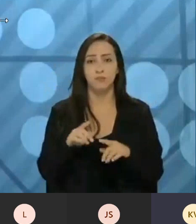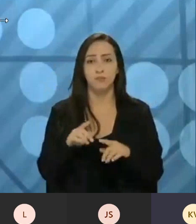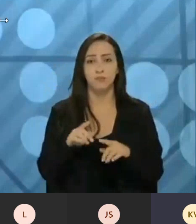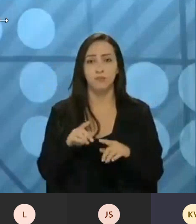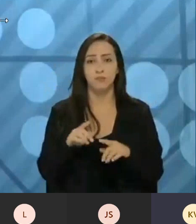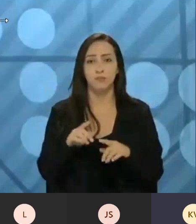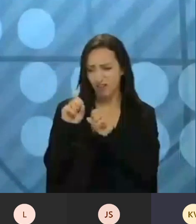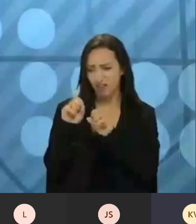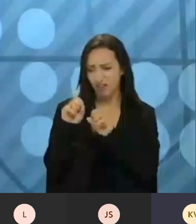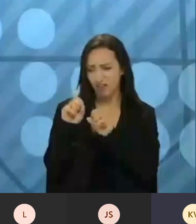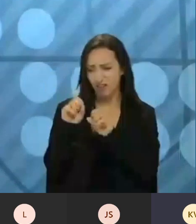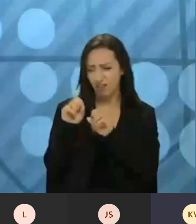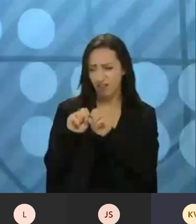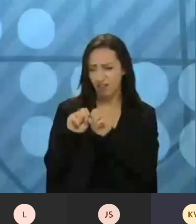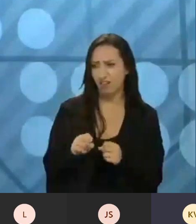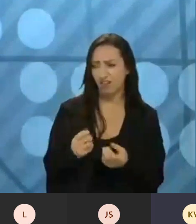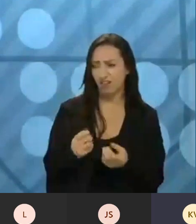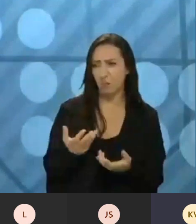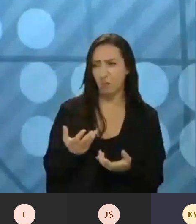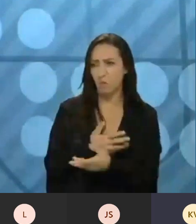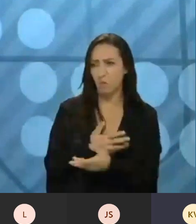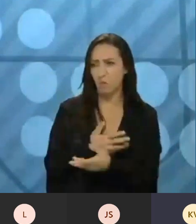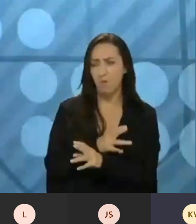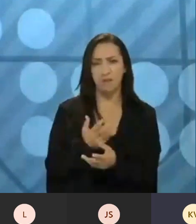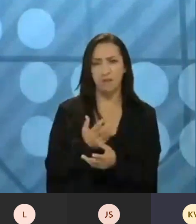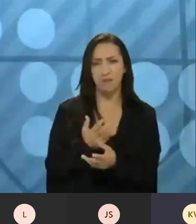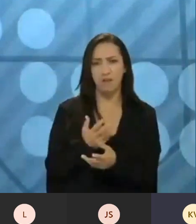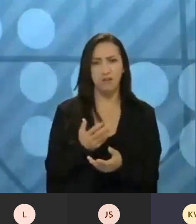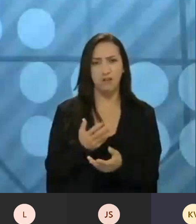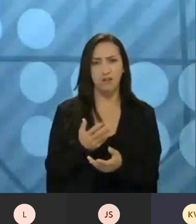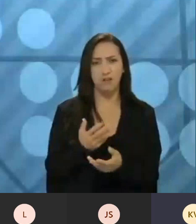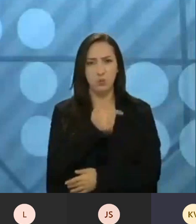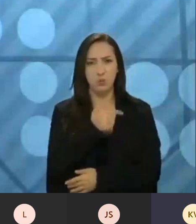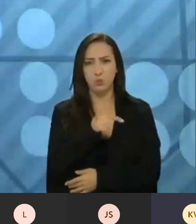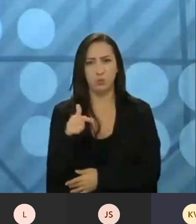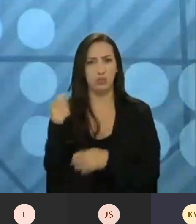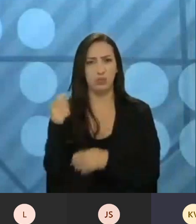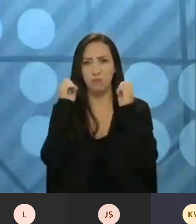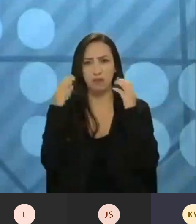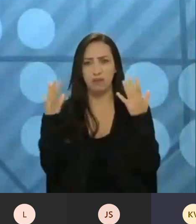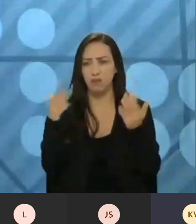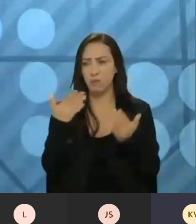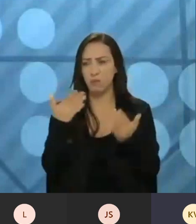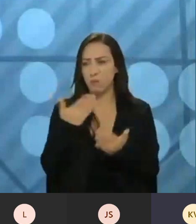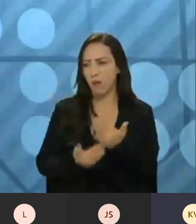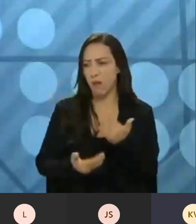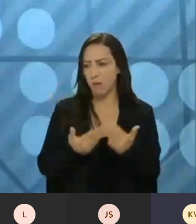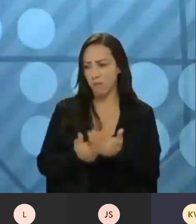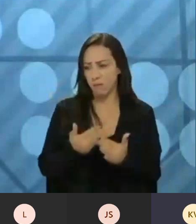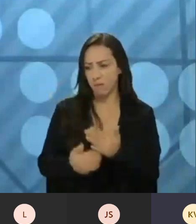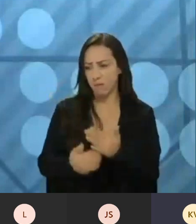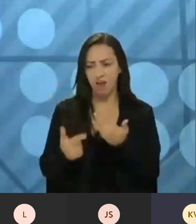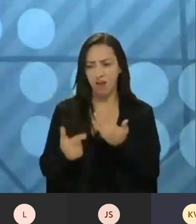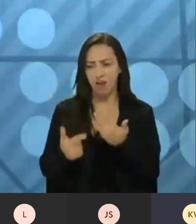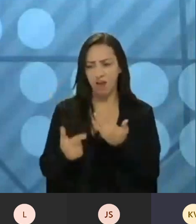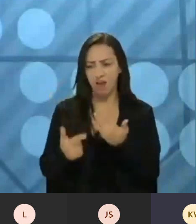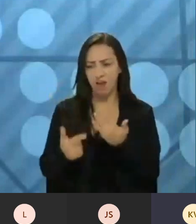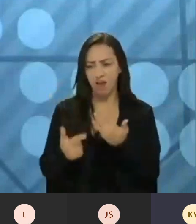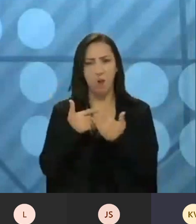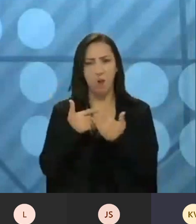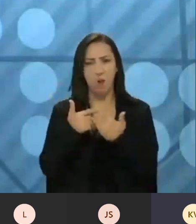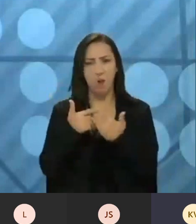cabelo, sabe, totalmente, um cabelo cai muito, enfim. As unhas